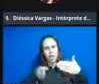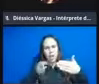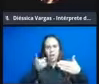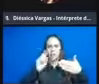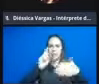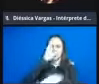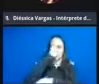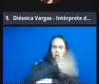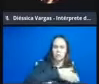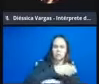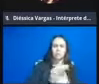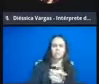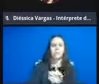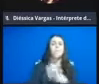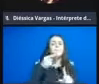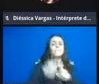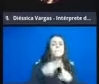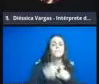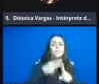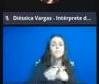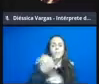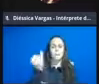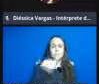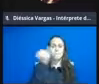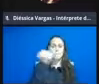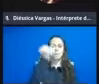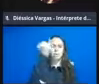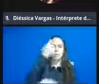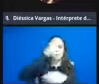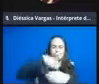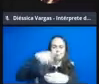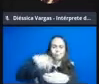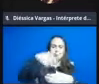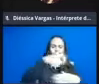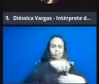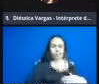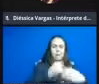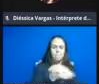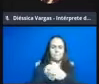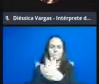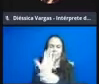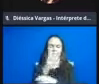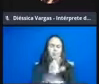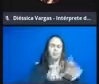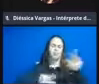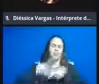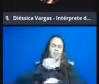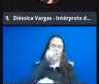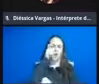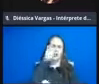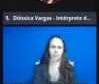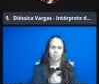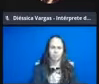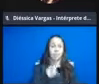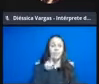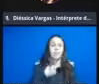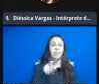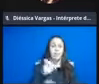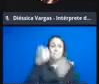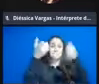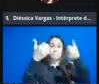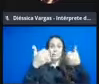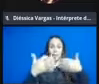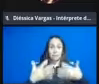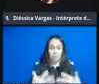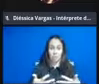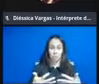a importância dos insetos, polinização, dentre outras curiosidades. Então, nessa explanação inicial, também foi trazida